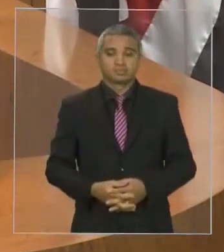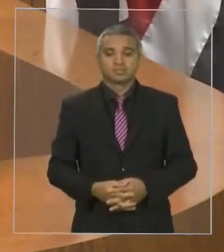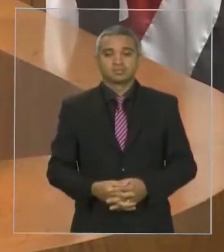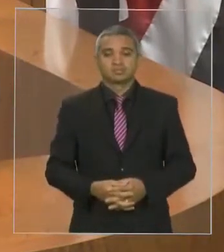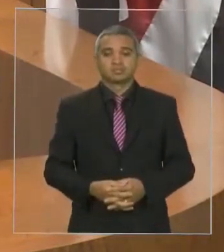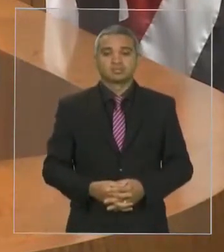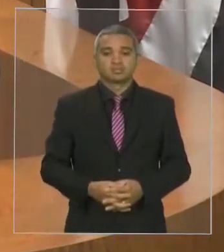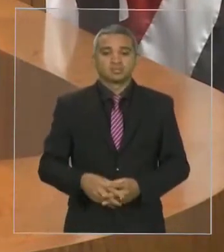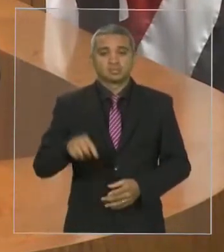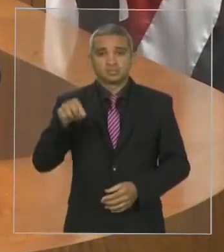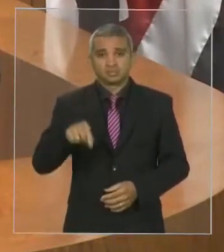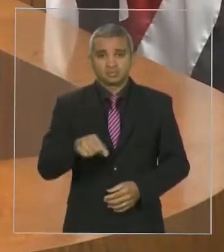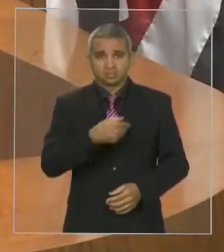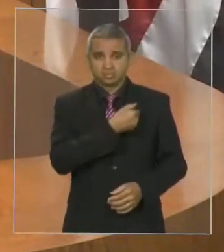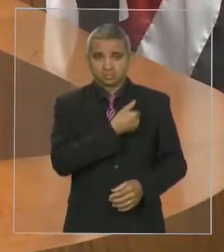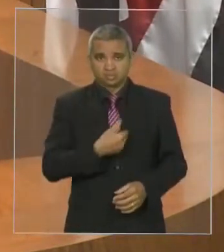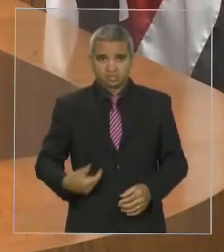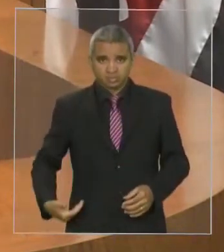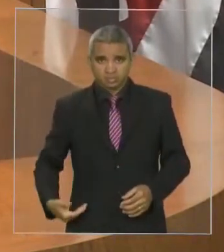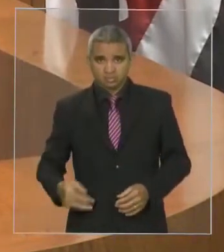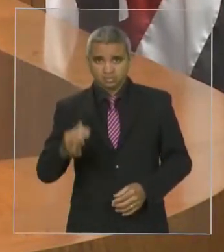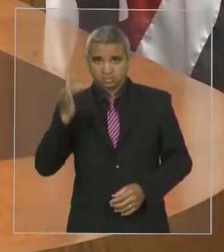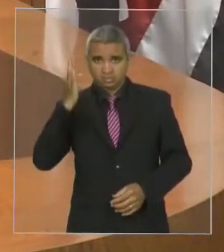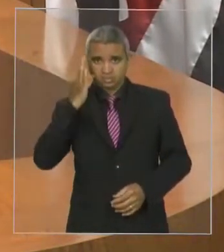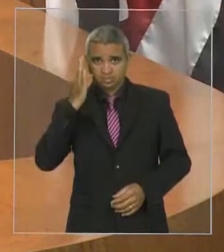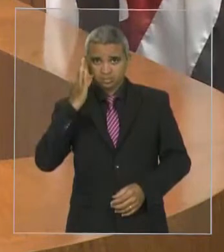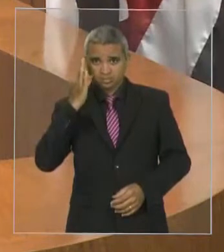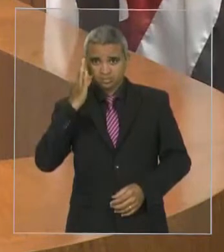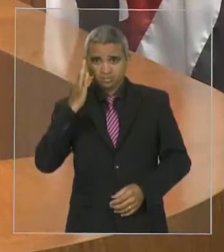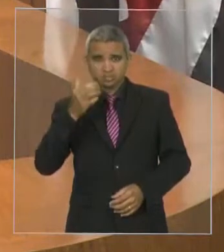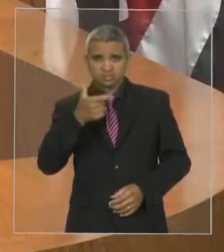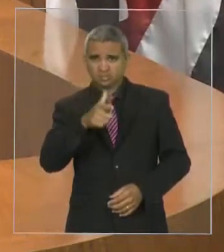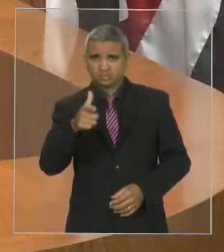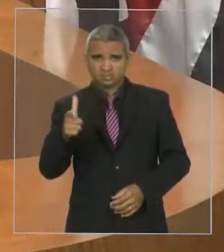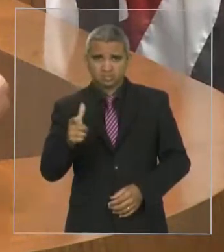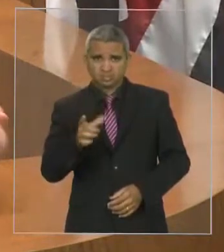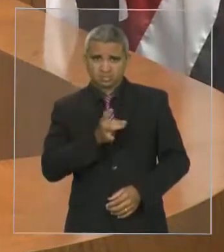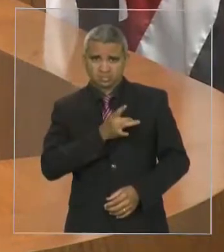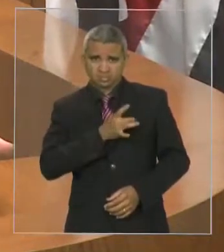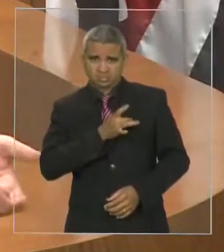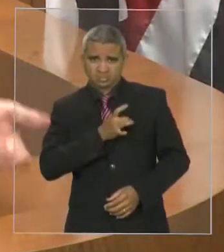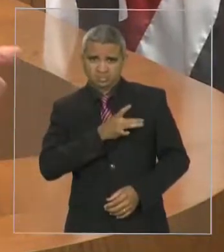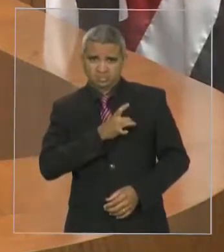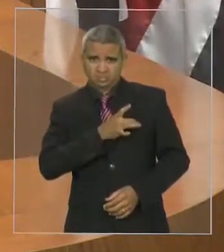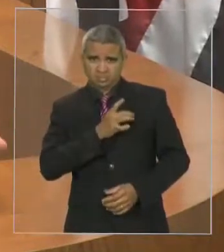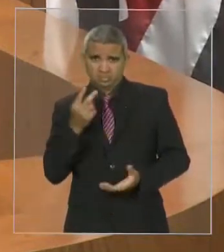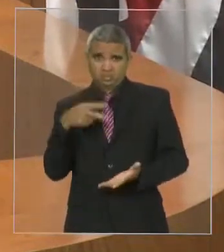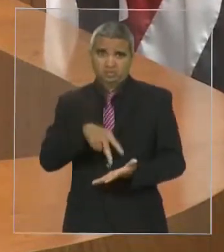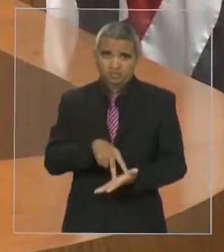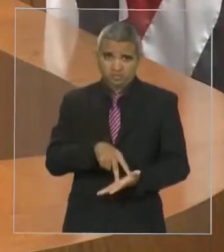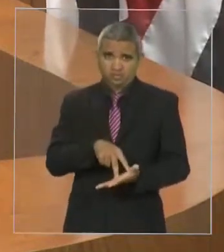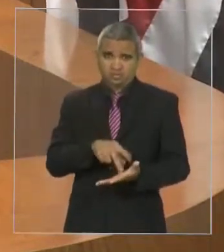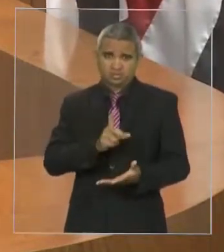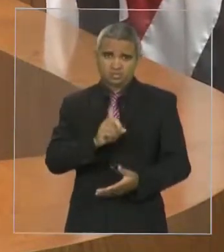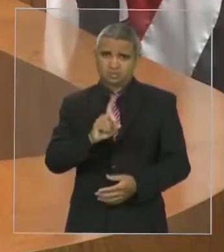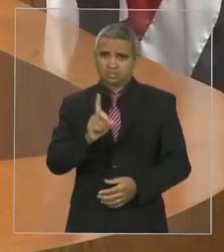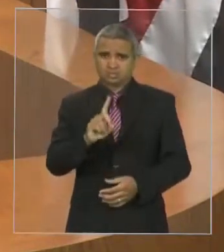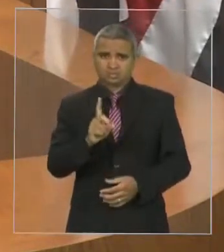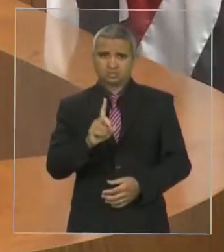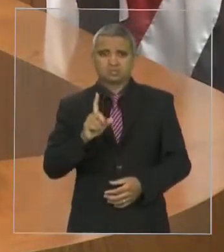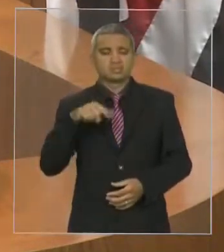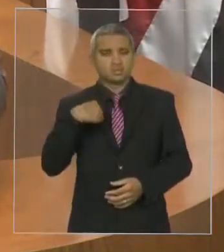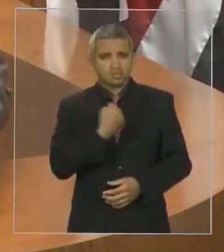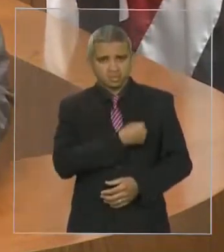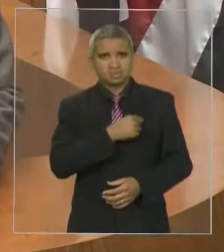como bem disse o deputado Rogério, não tem timidez nenhuma na base de vir para cá, inclusive sair na frente e puxar